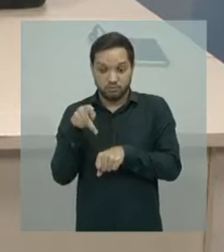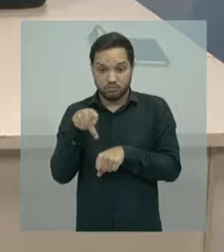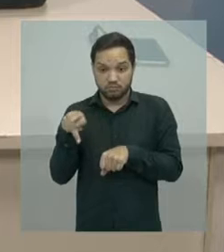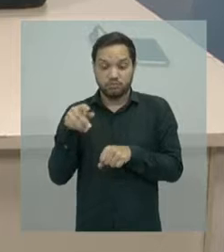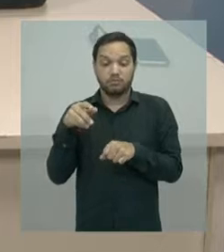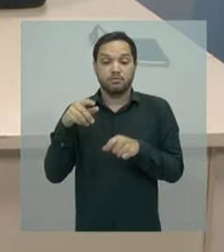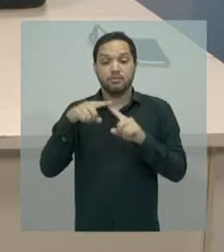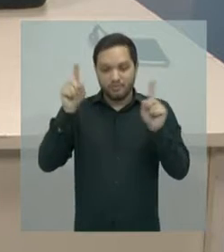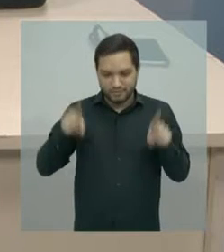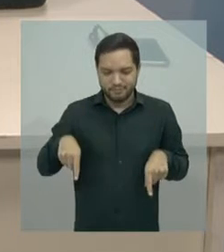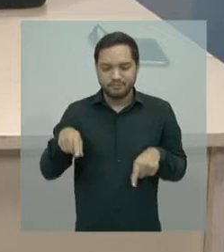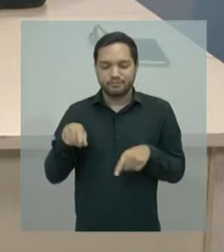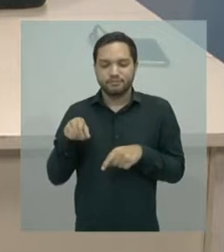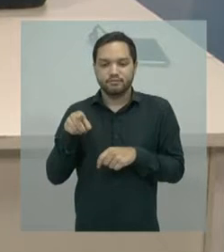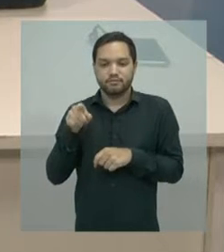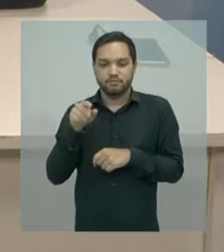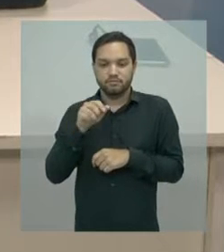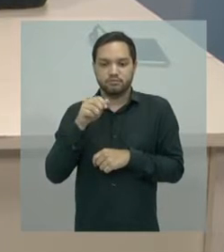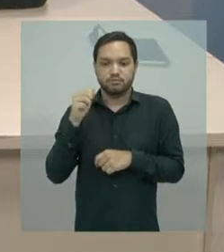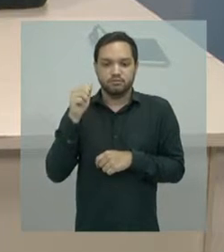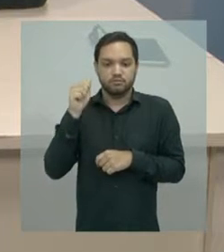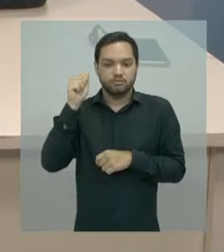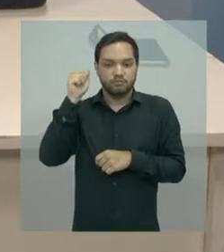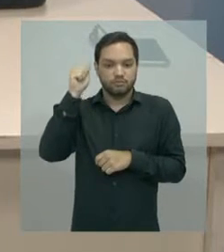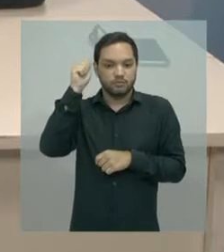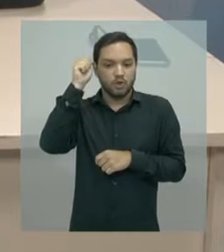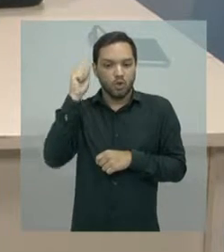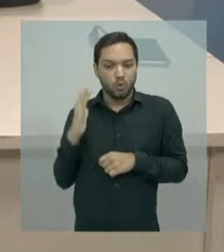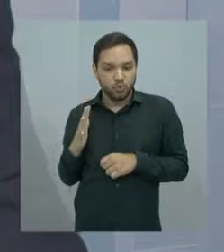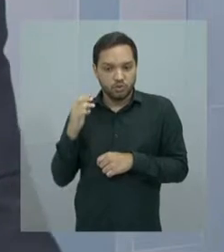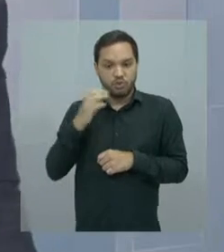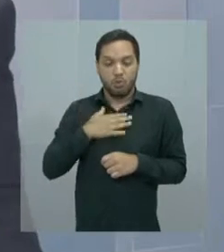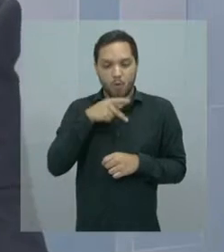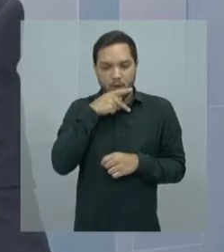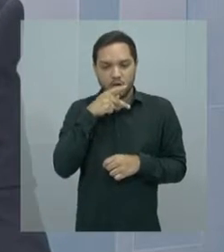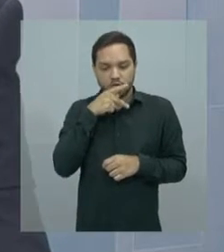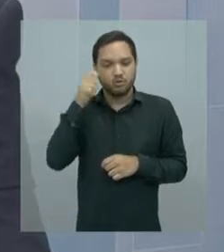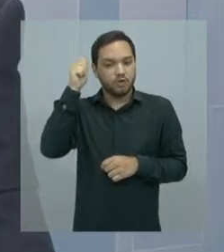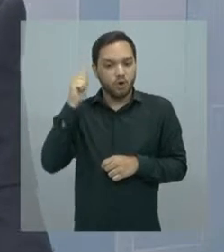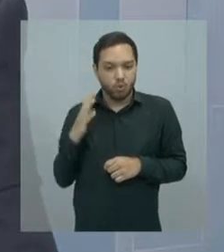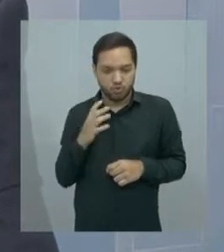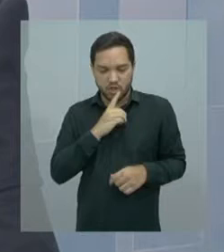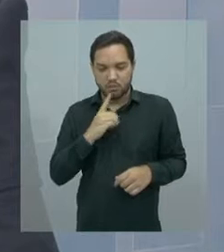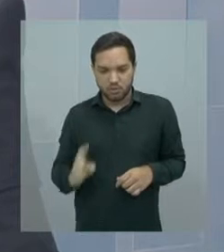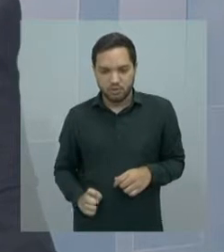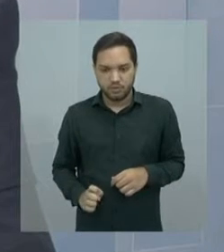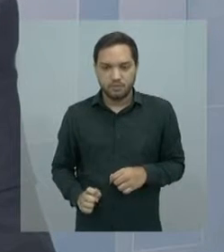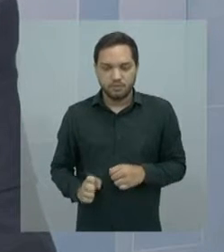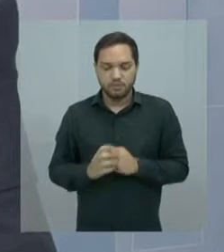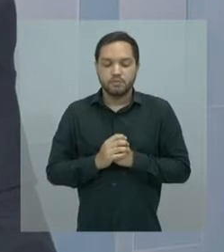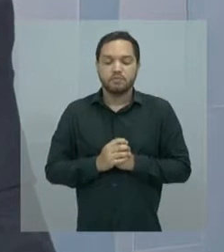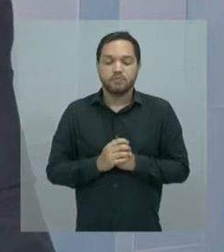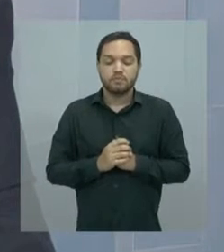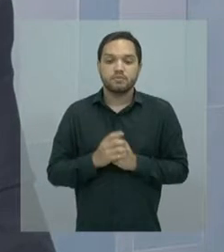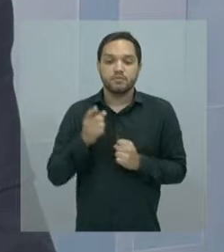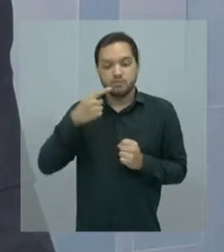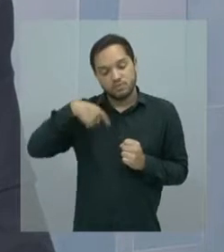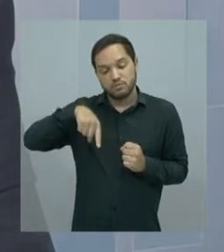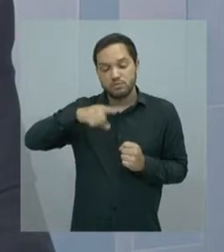dessa ação dos limites, que é Augusta Brito. Do seu partido, né? Do meu partido, nós estamos juntos, trabalhando. Deputado Augusta Nós Brito. devemos